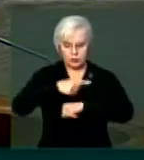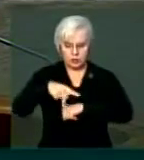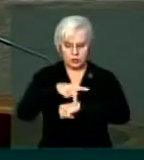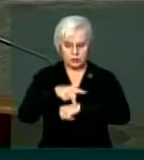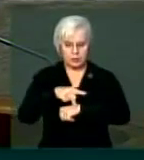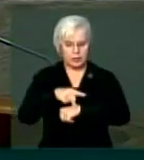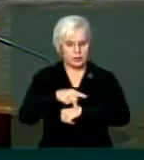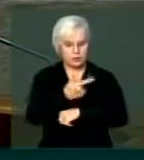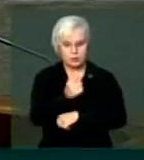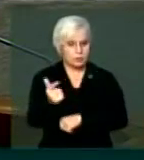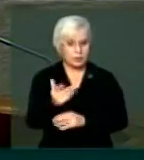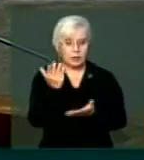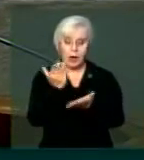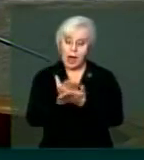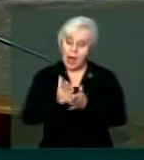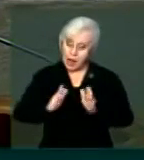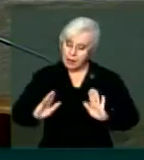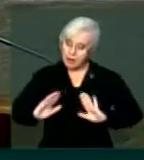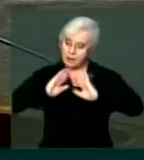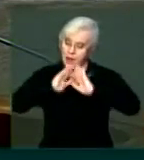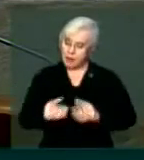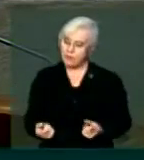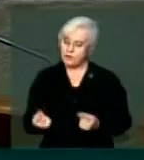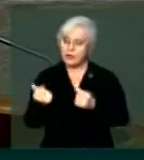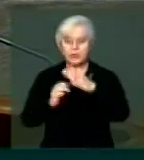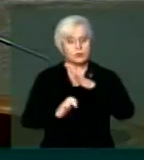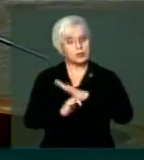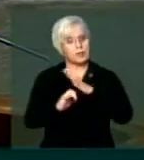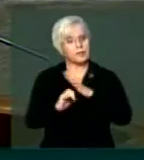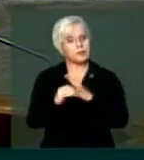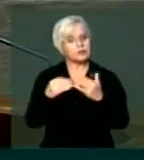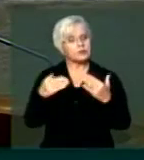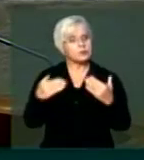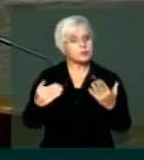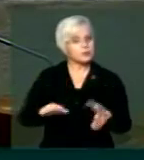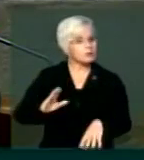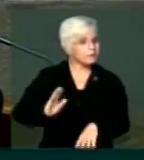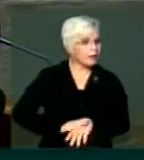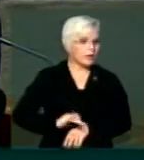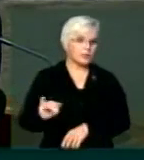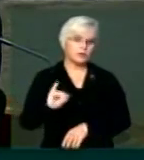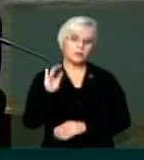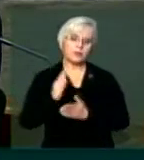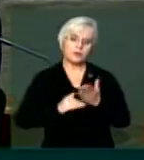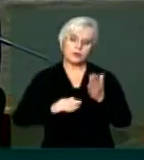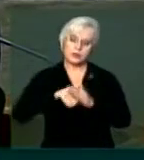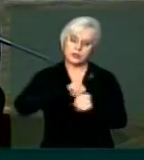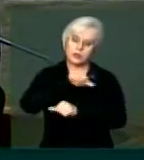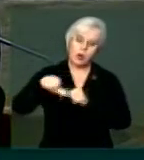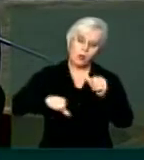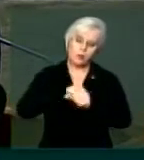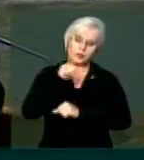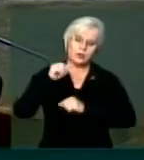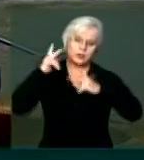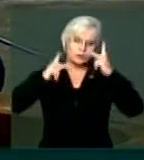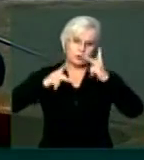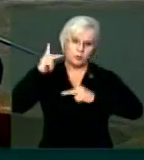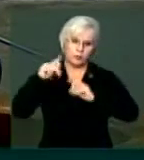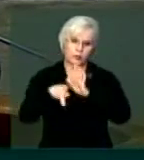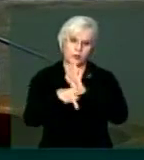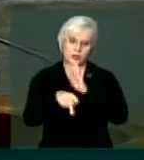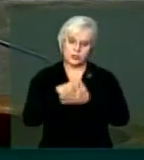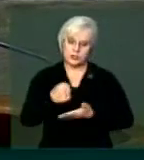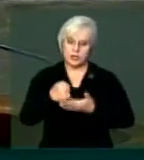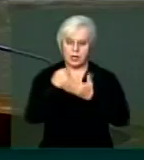Então, o fim do financiamento empresarial é a medida mais transformadora que pode se fazer em nome de